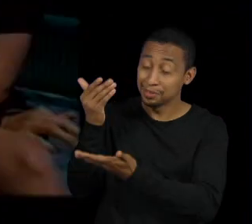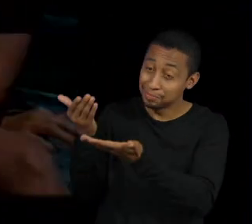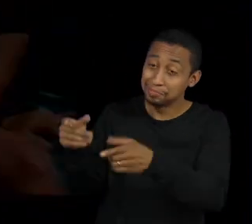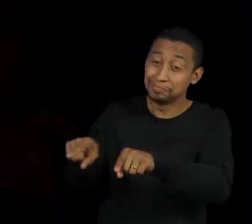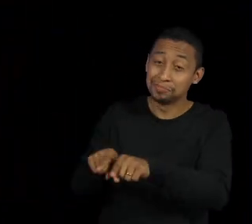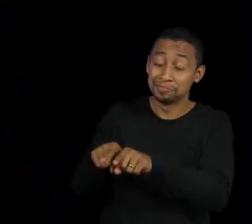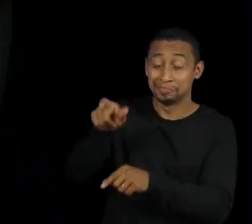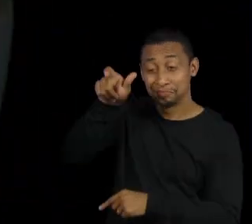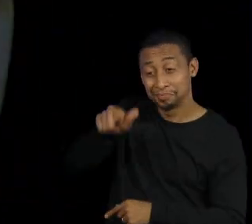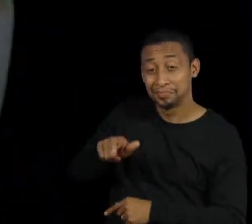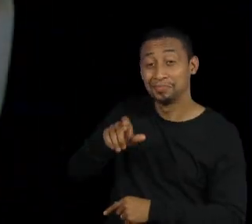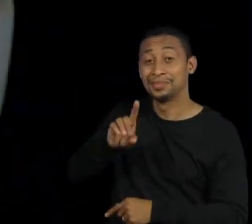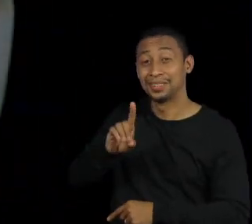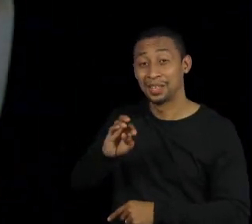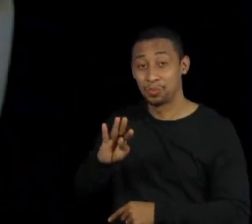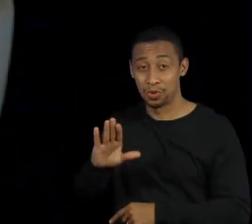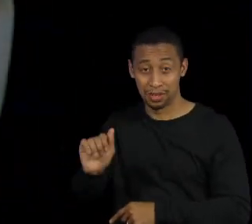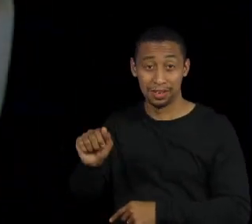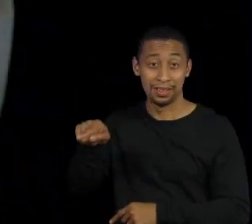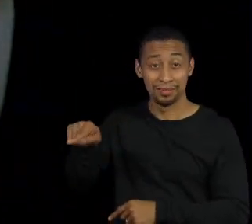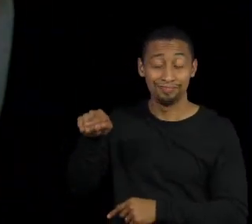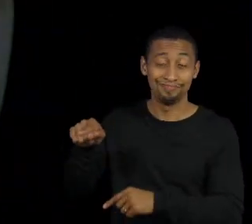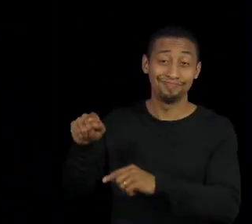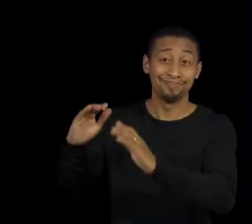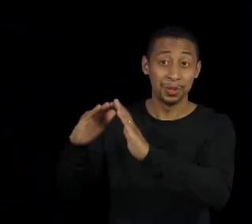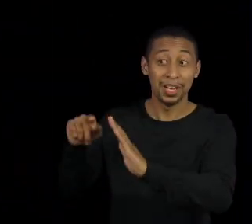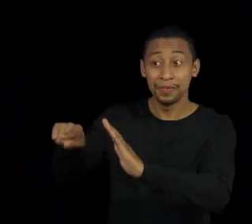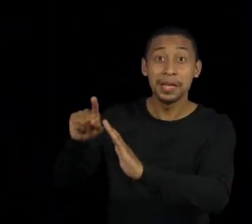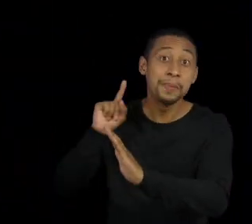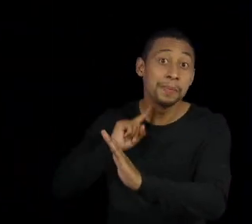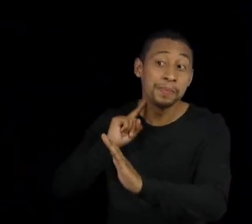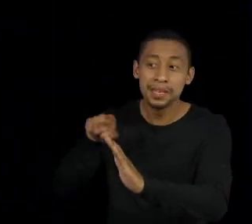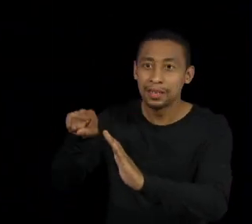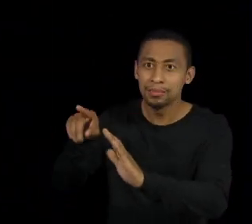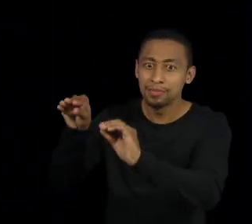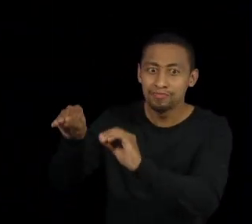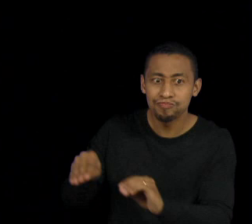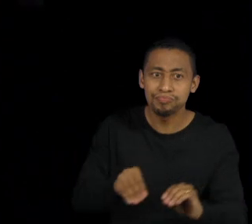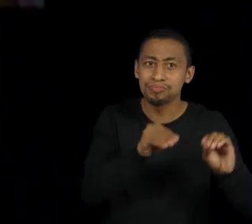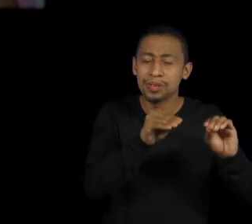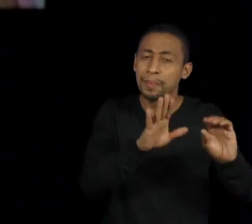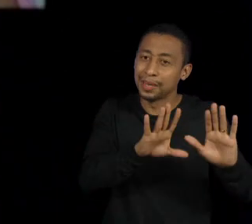Débora. A mineirinha saiu de Minas, mas Minas não conseguiu sair dela.